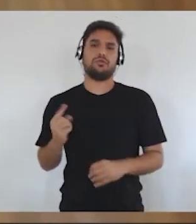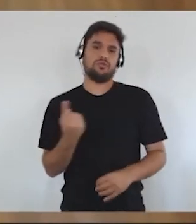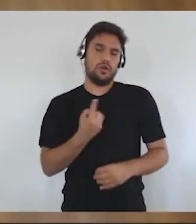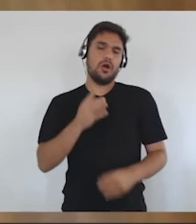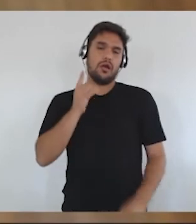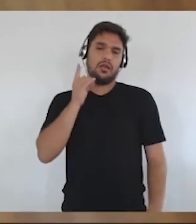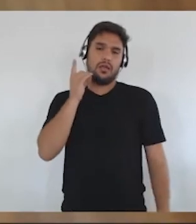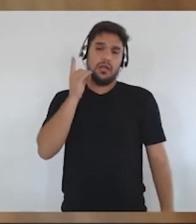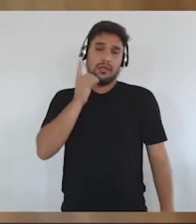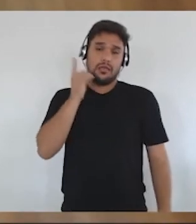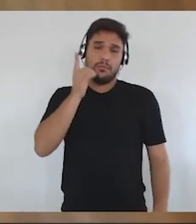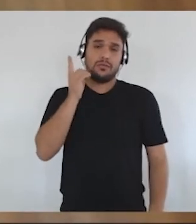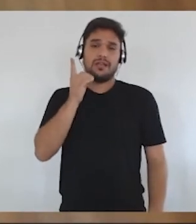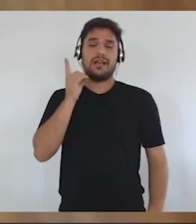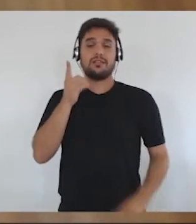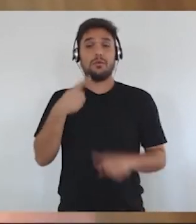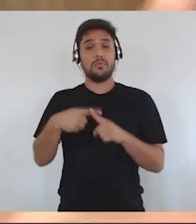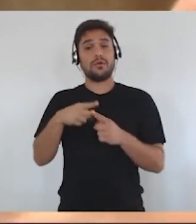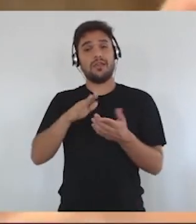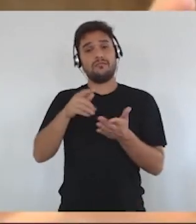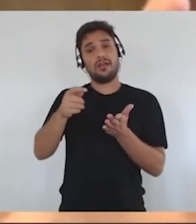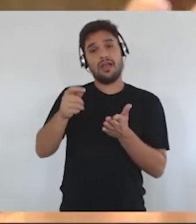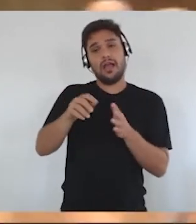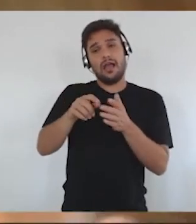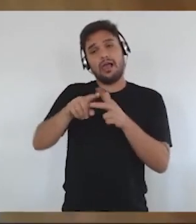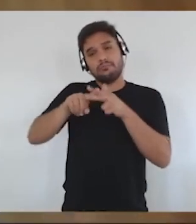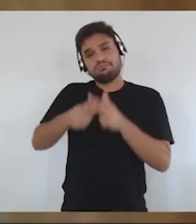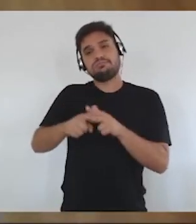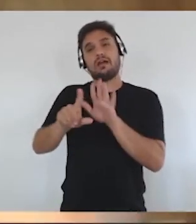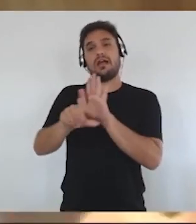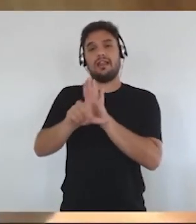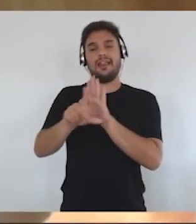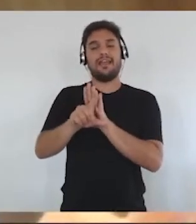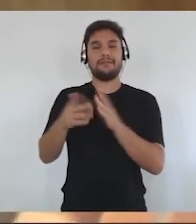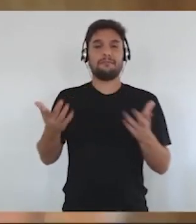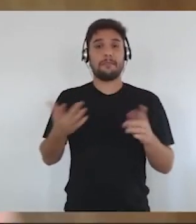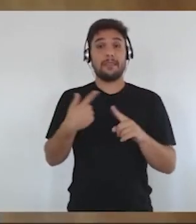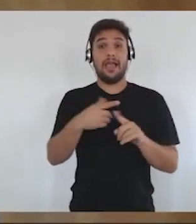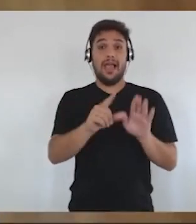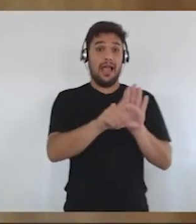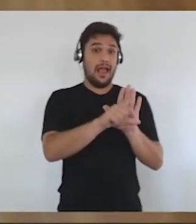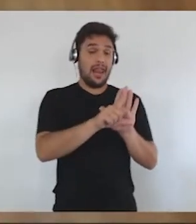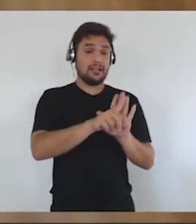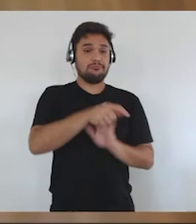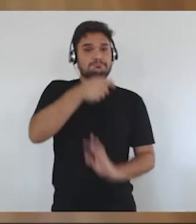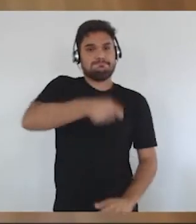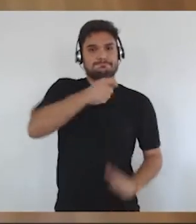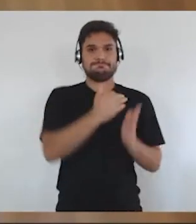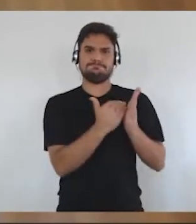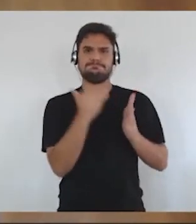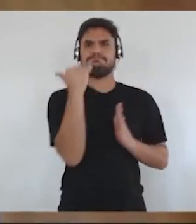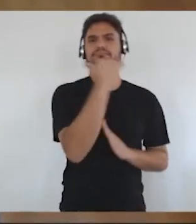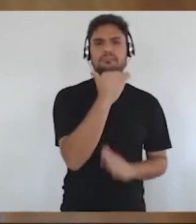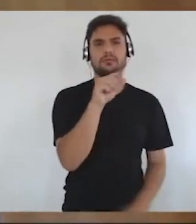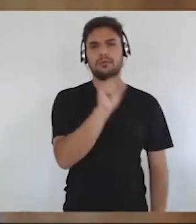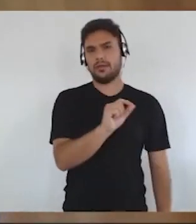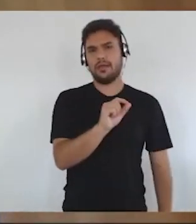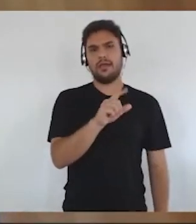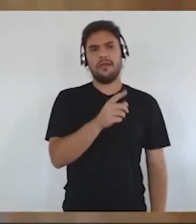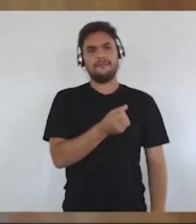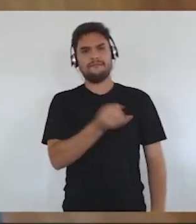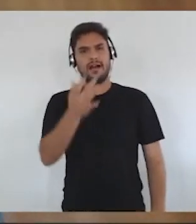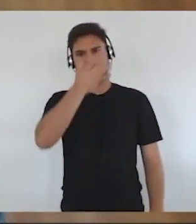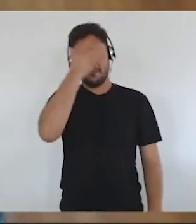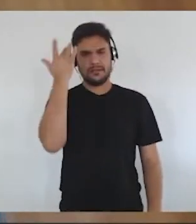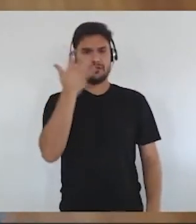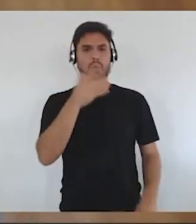parlamentares por conta da edição dessa lei. A lei de abuso de autoridade se estrutura primeiro numa lógica de que a autoridade concebida por diversos